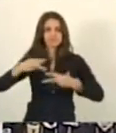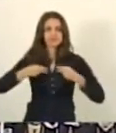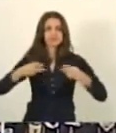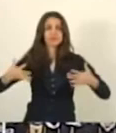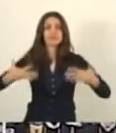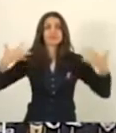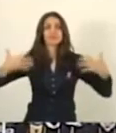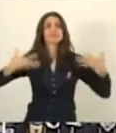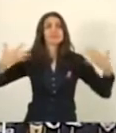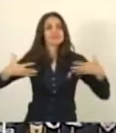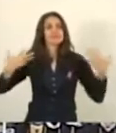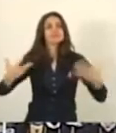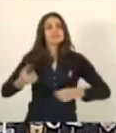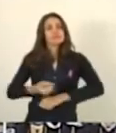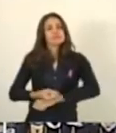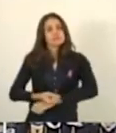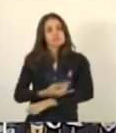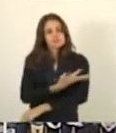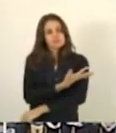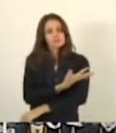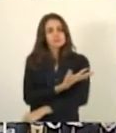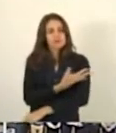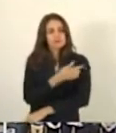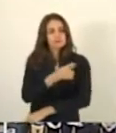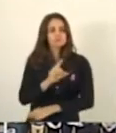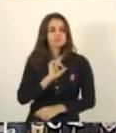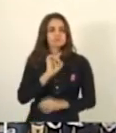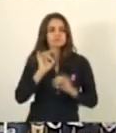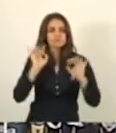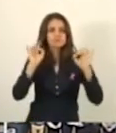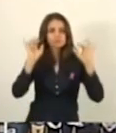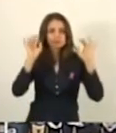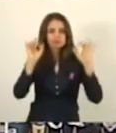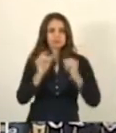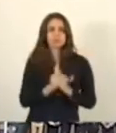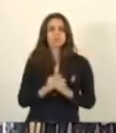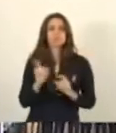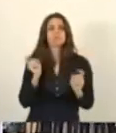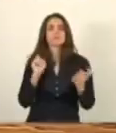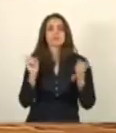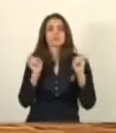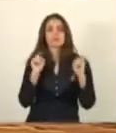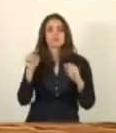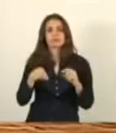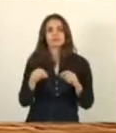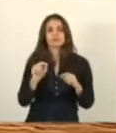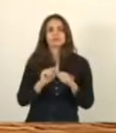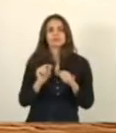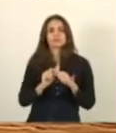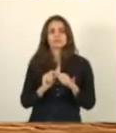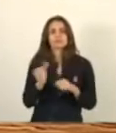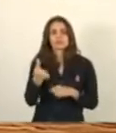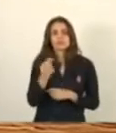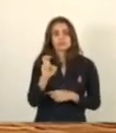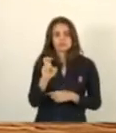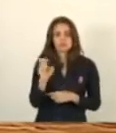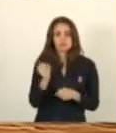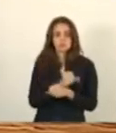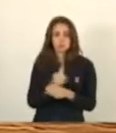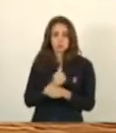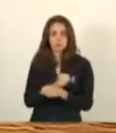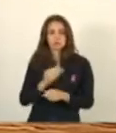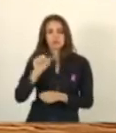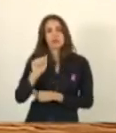com muita emoção, essa homenagem aqui, a sessão que nós fizemos dos 65 anos